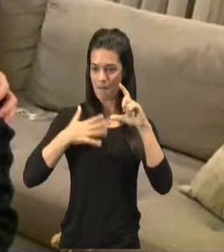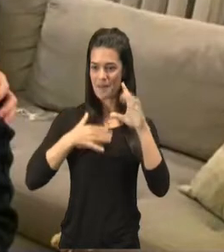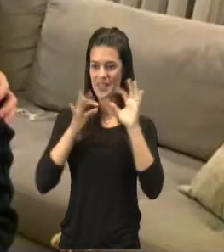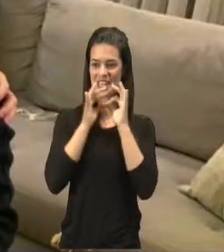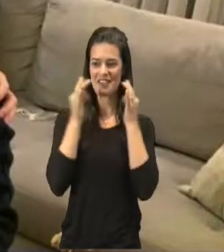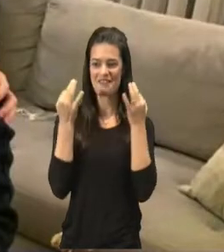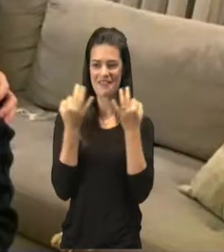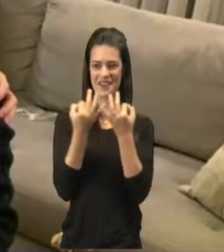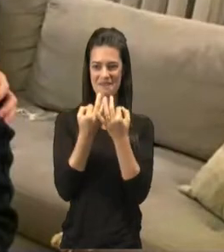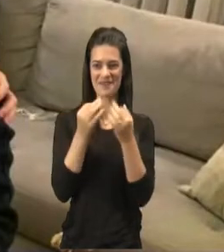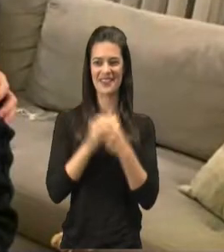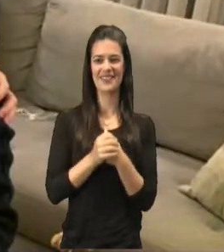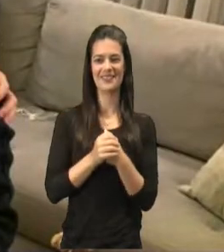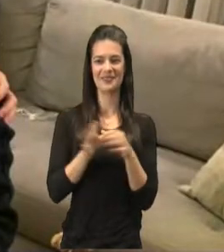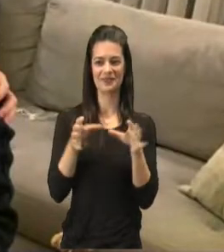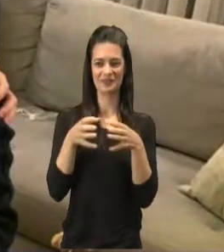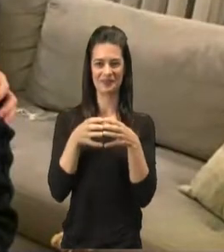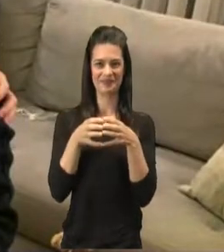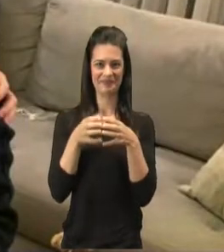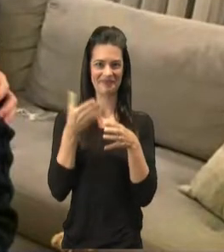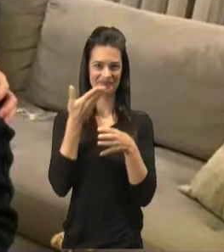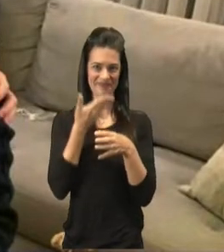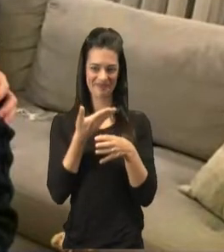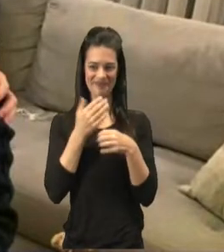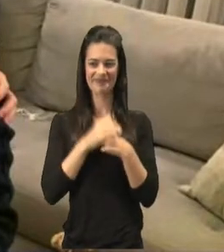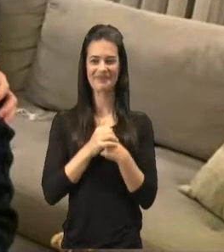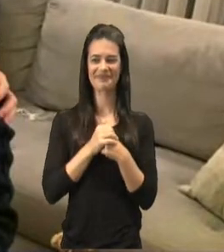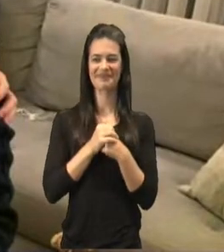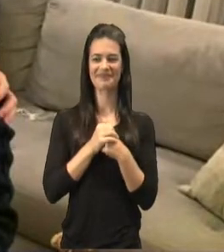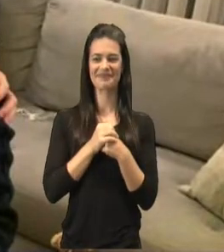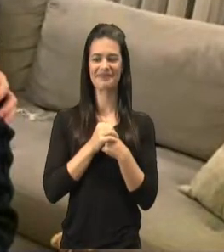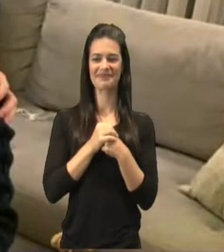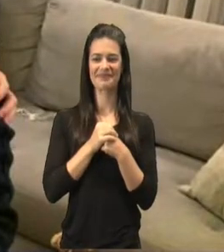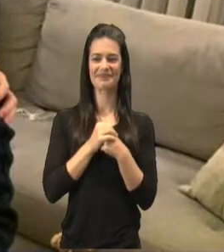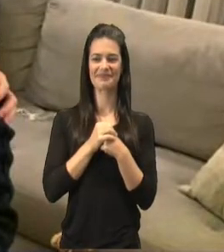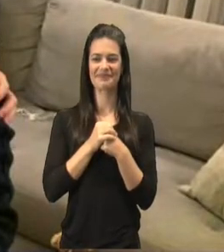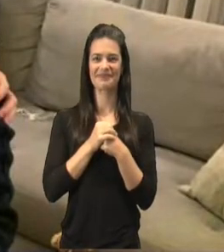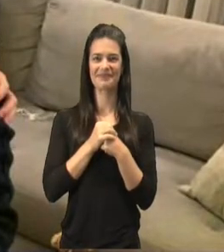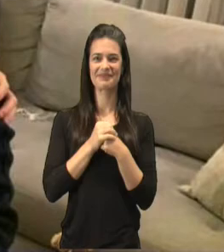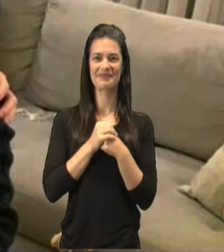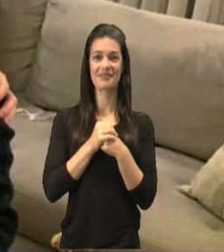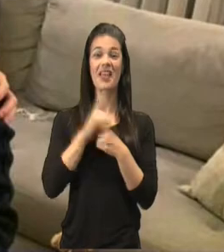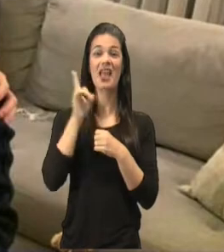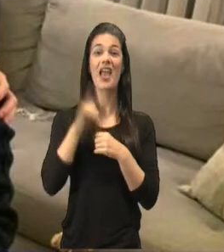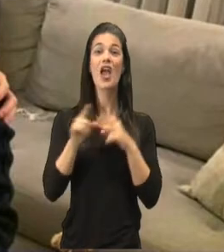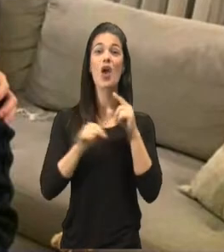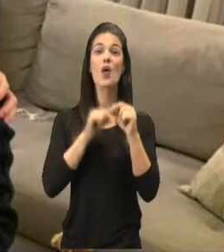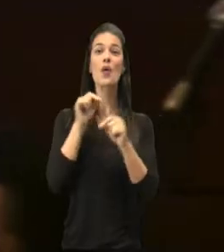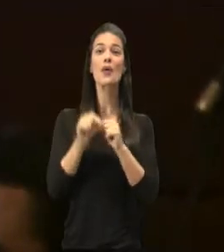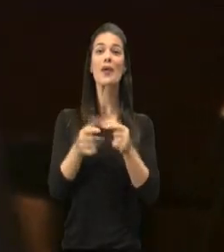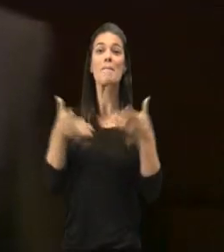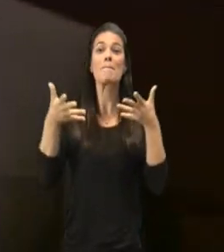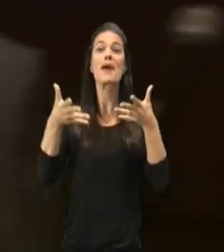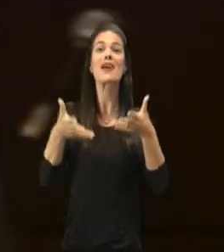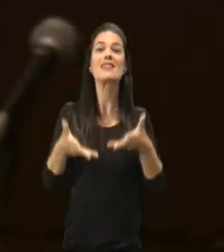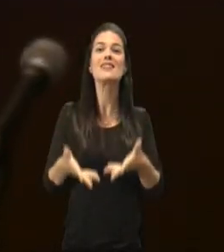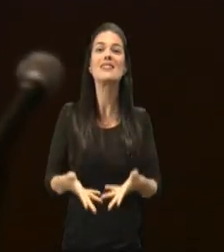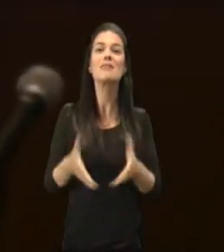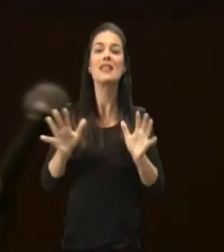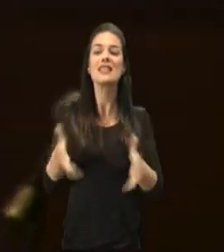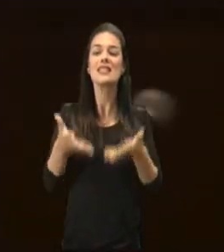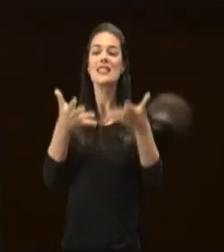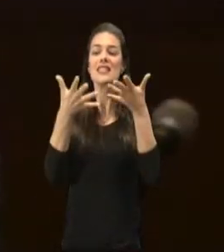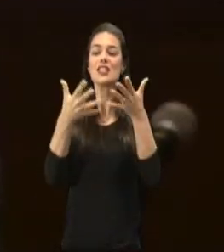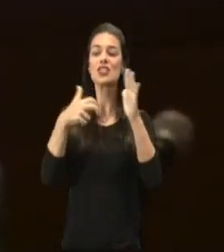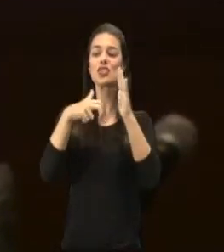estamos em campanha de oração. Eu gostaria que a nossa irmã focasse aqui, porque nós estamos orando durante esta